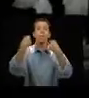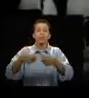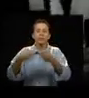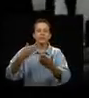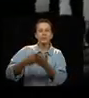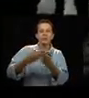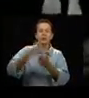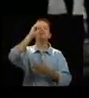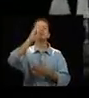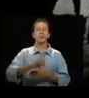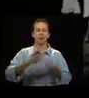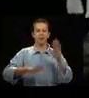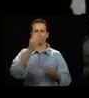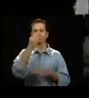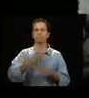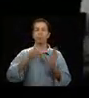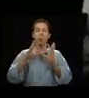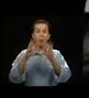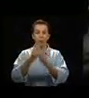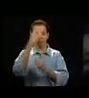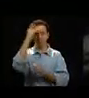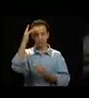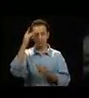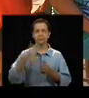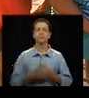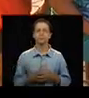precisa estudar, que tem esse direito até agora negado à maioria.